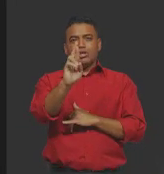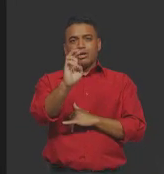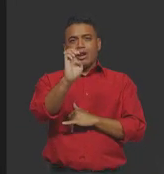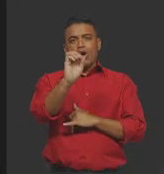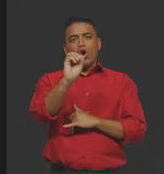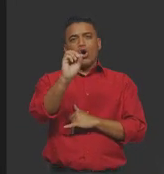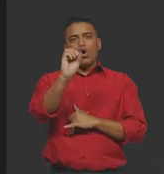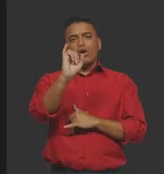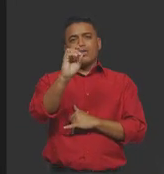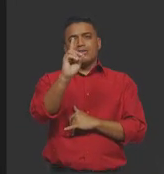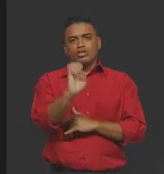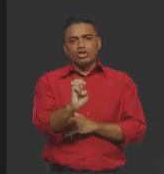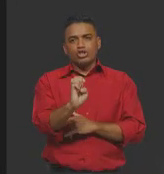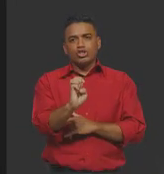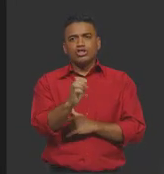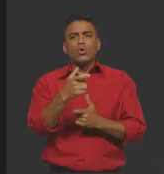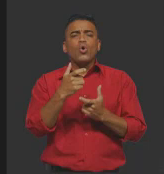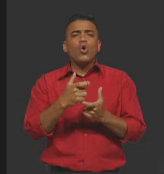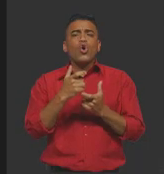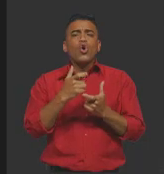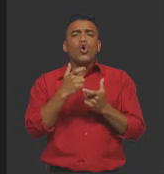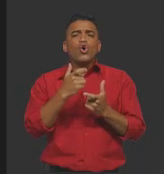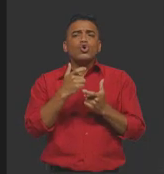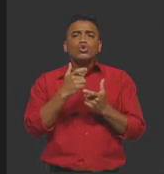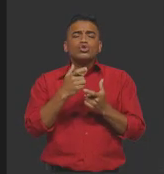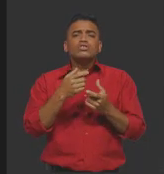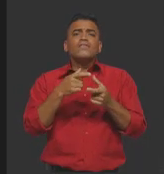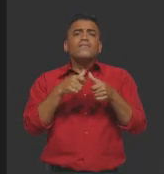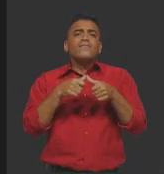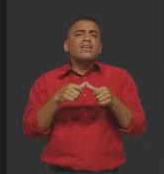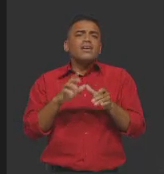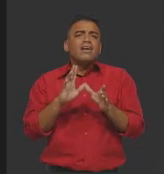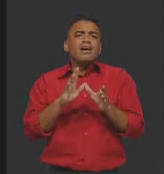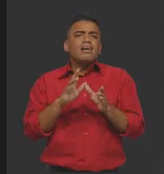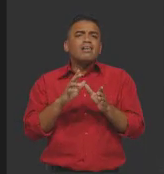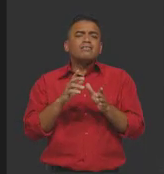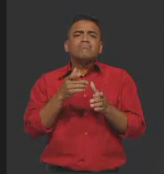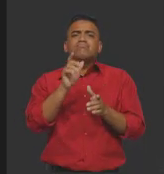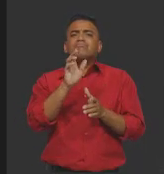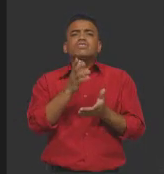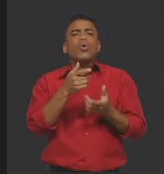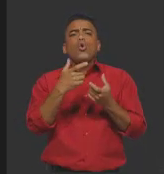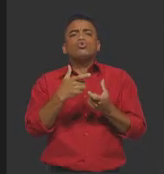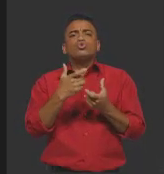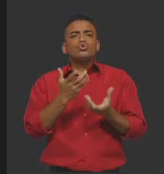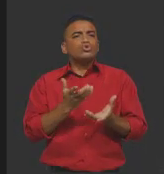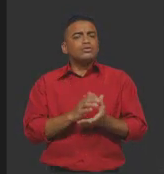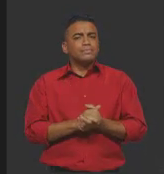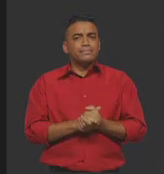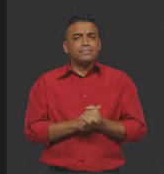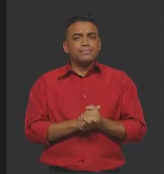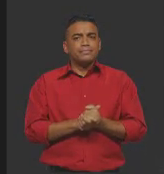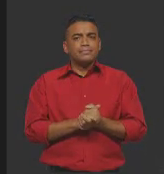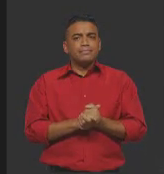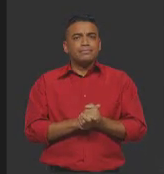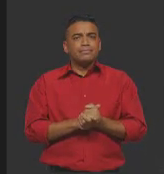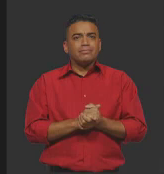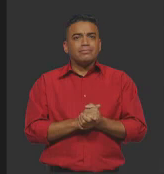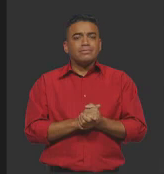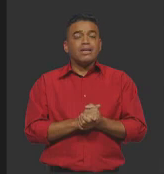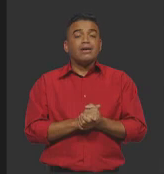Reparem nessa figura primeiro na localização da glândula tireoide ou tireoide. Fica na região